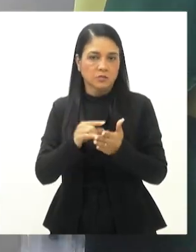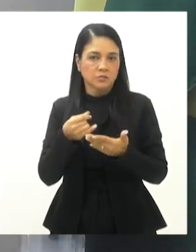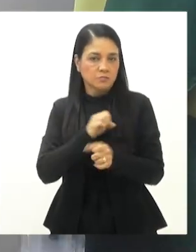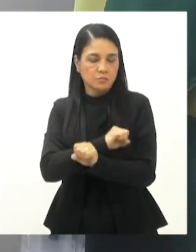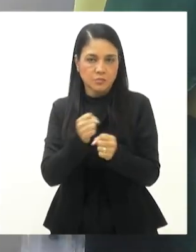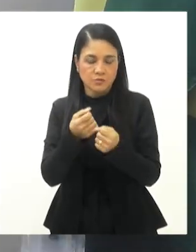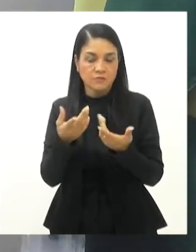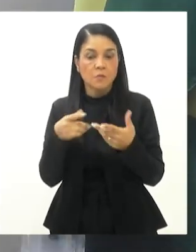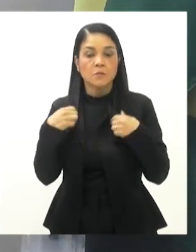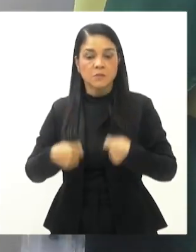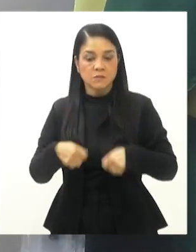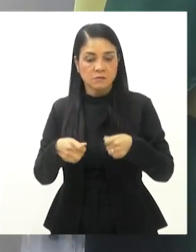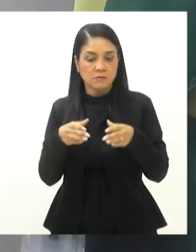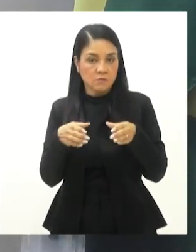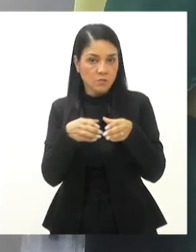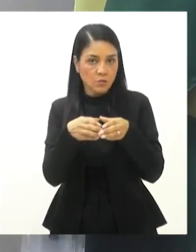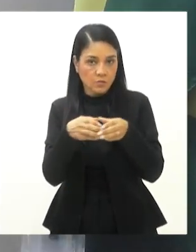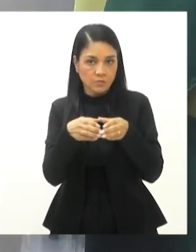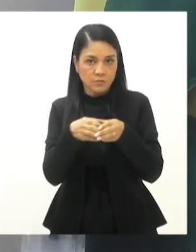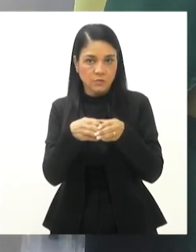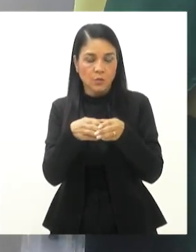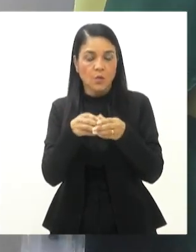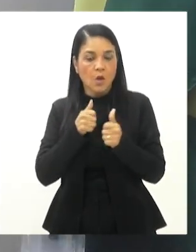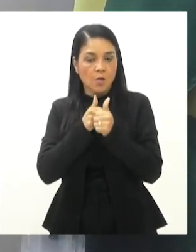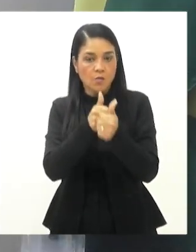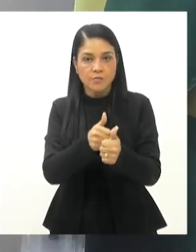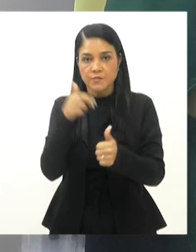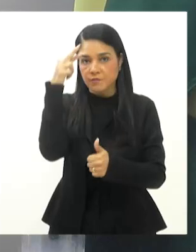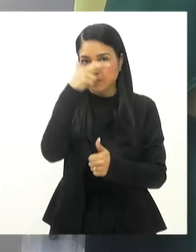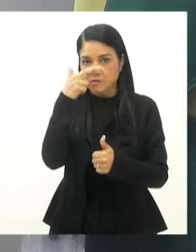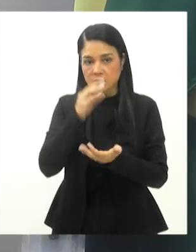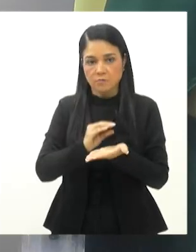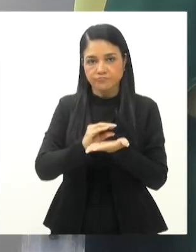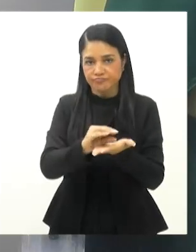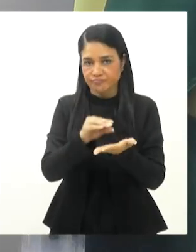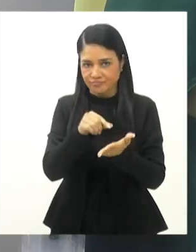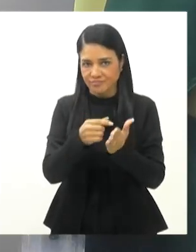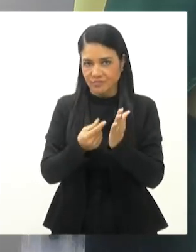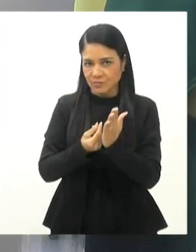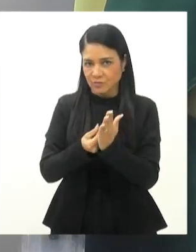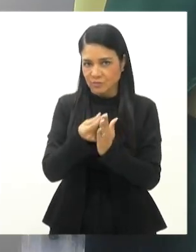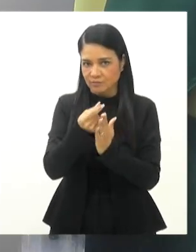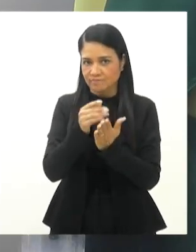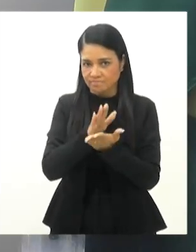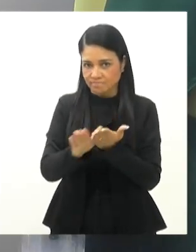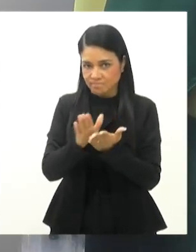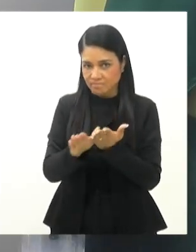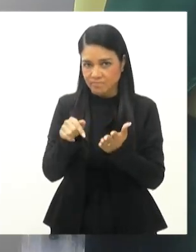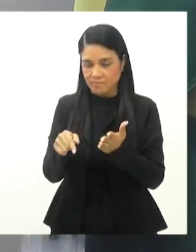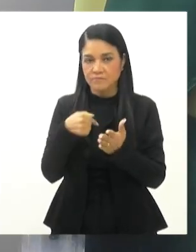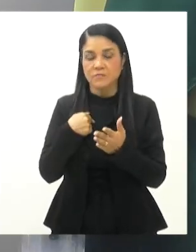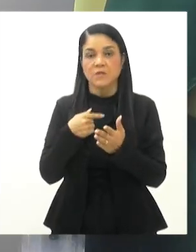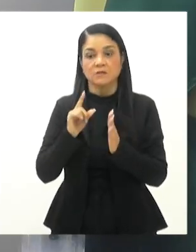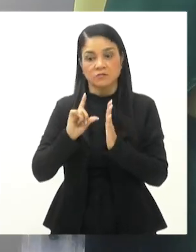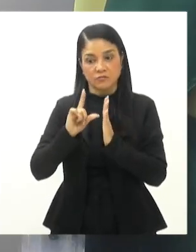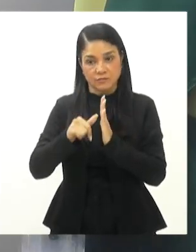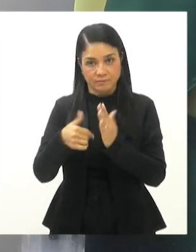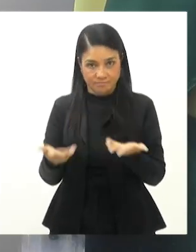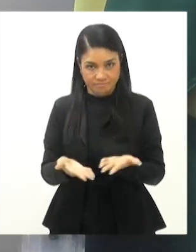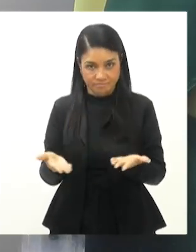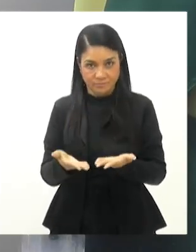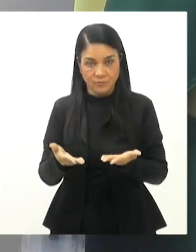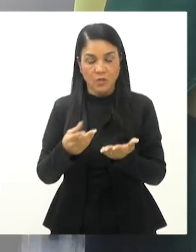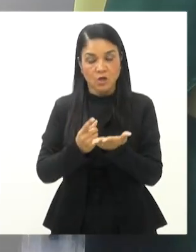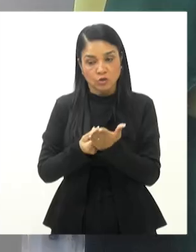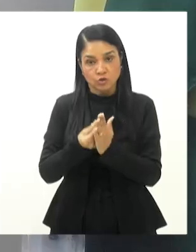para acompanhar e fiscalizar esses recursos, porque nós estamos fazendo de maneira tardia, mas estamos fazendo porque é dinheiro